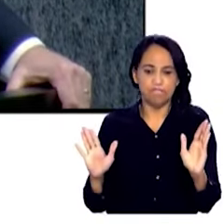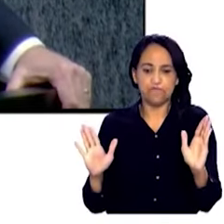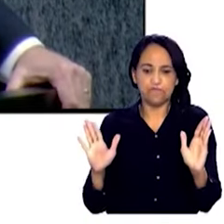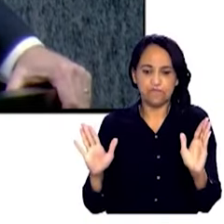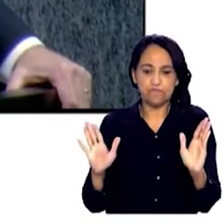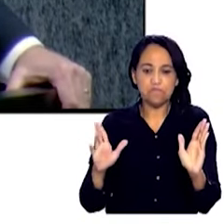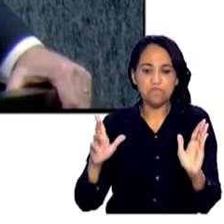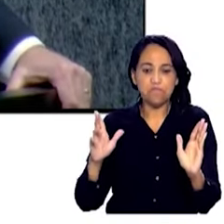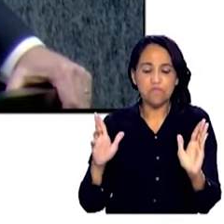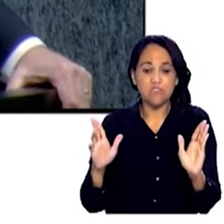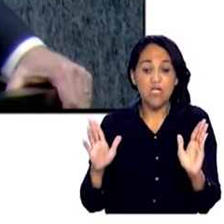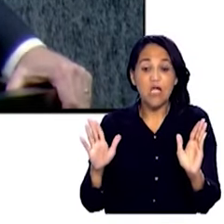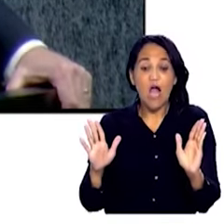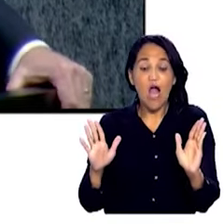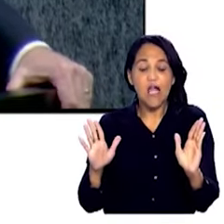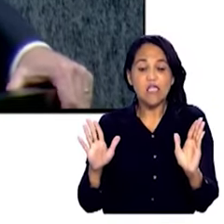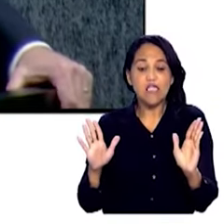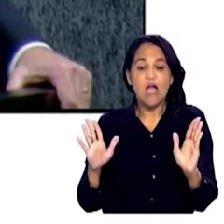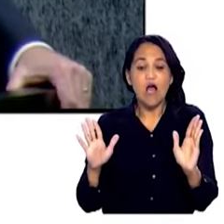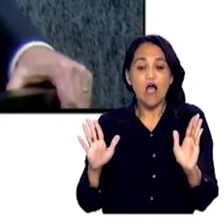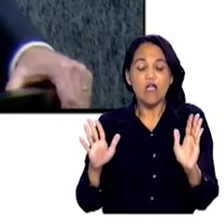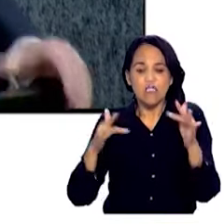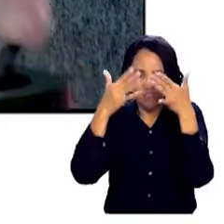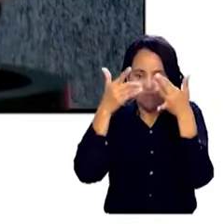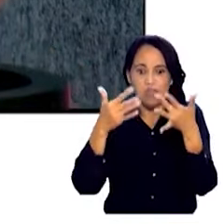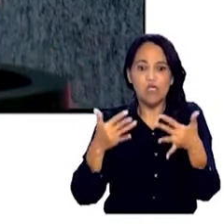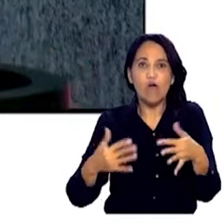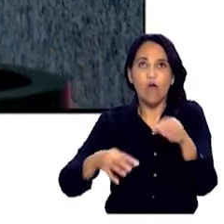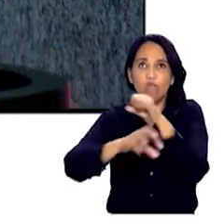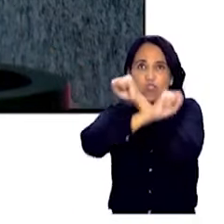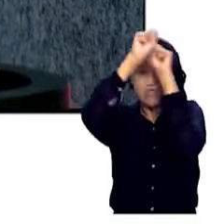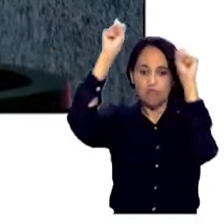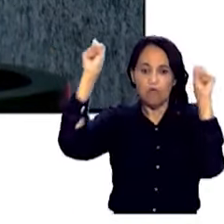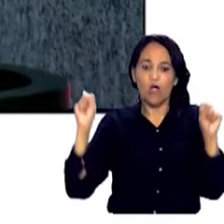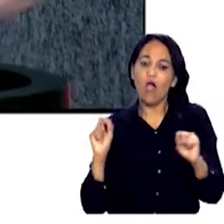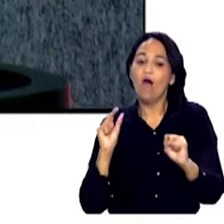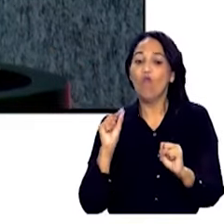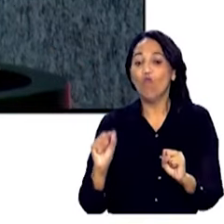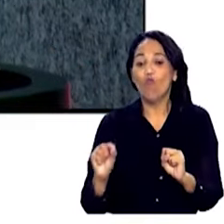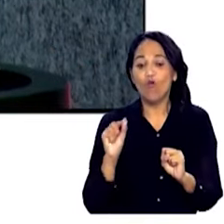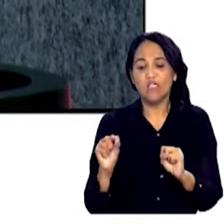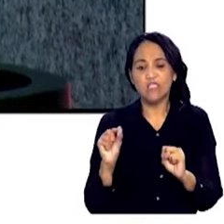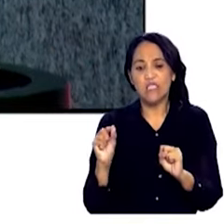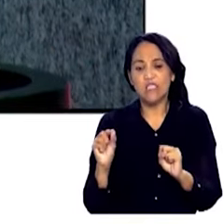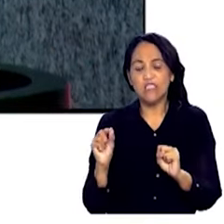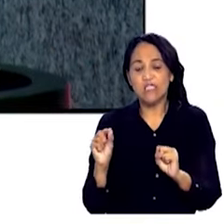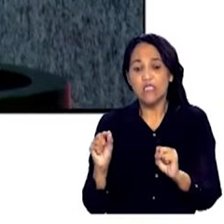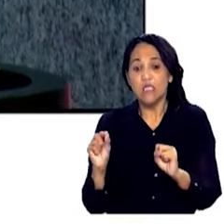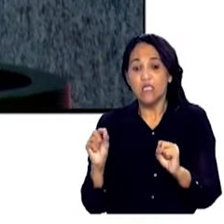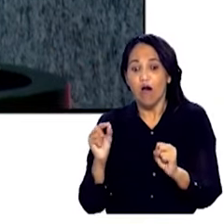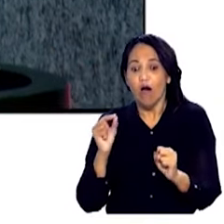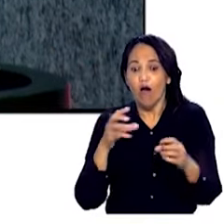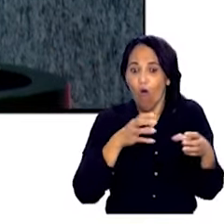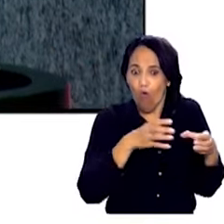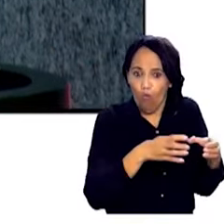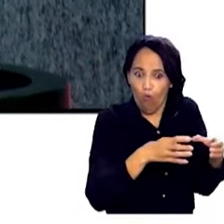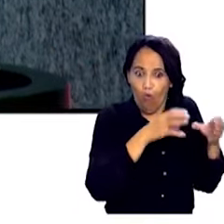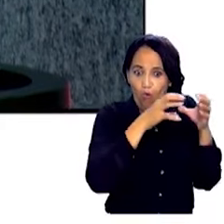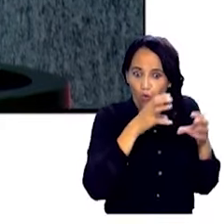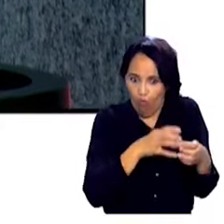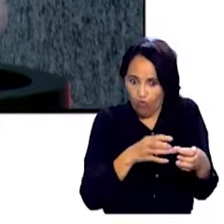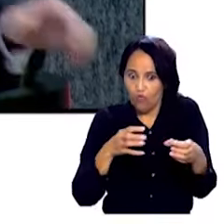eh fez uma referência ao tribunal constitucional dizendo Olha a dentro dos poderes da Escócia há o poder de chamar esse tipo de